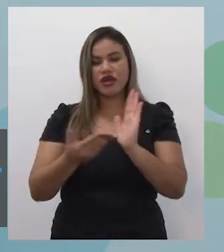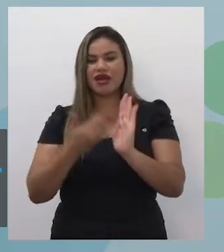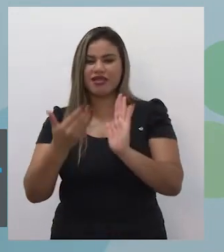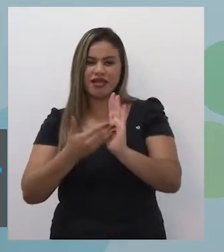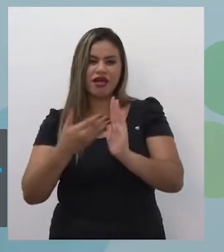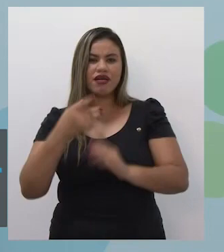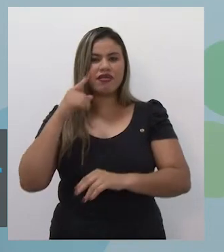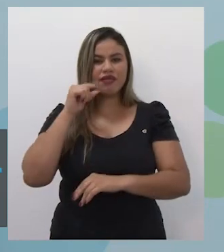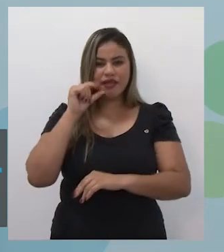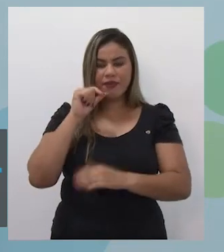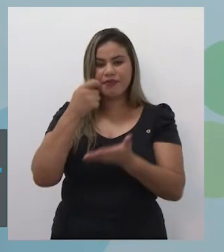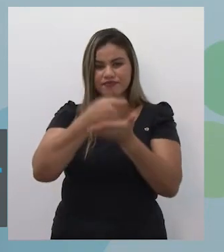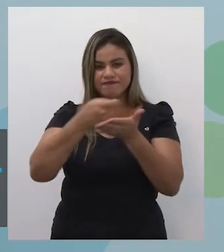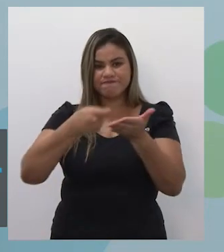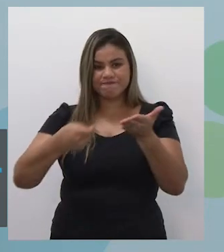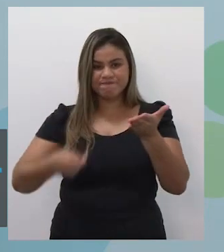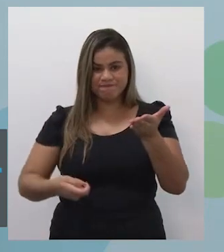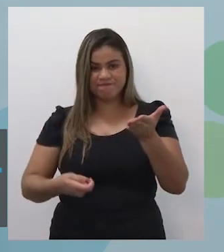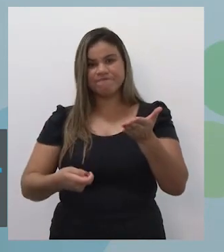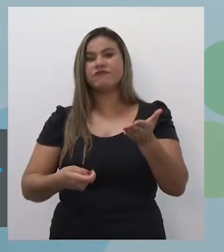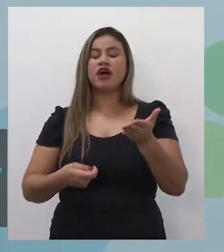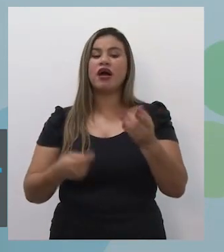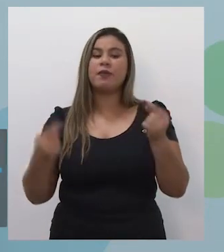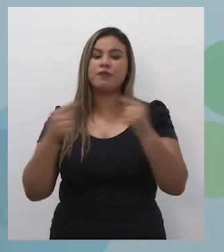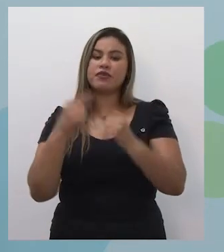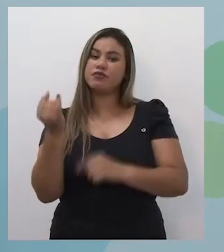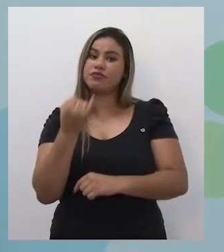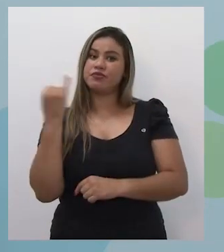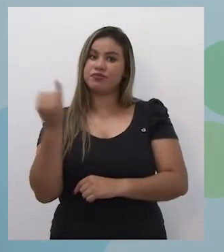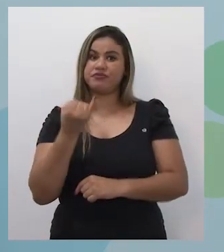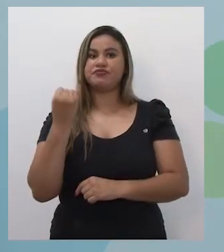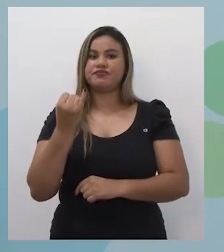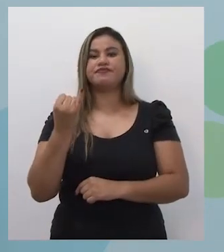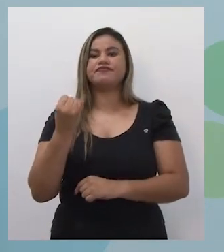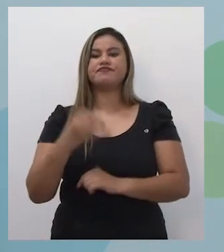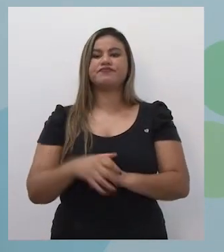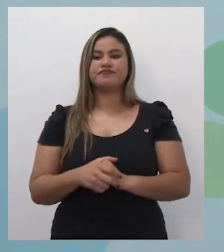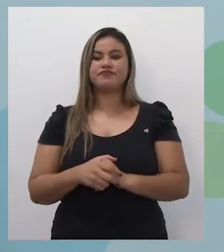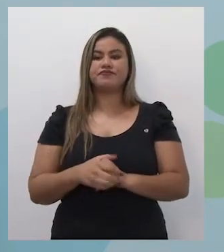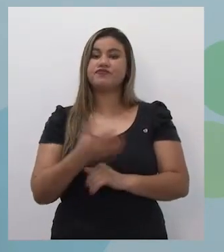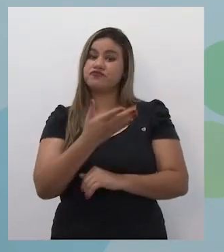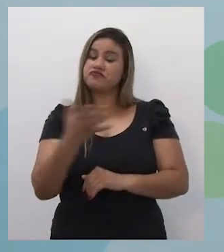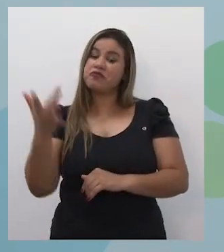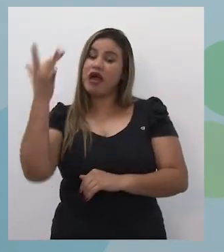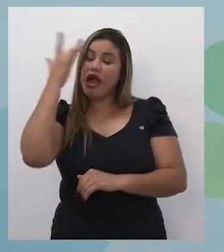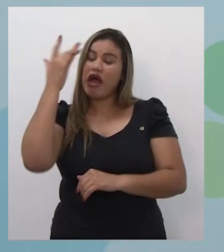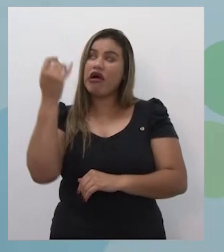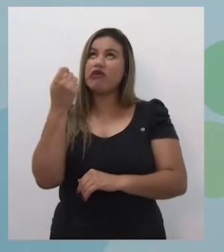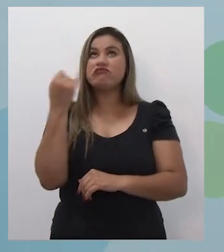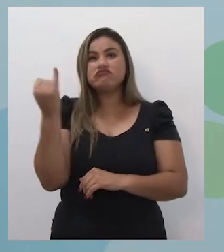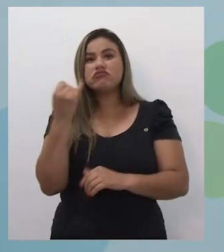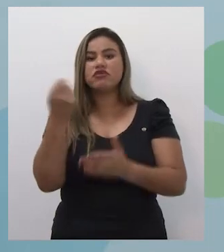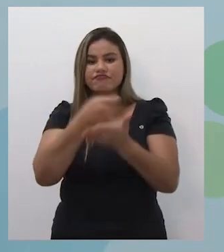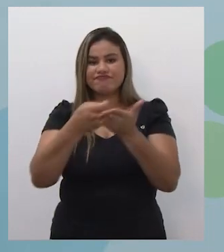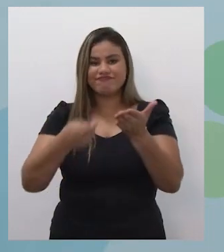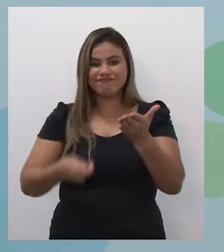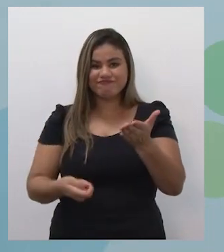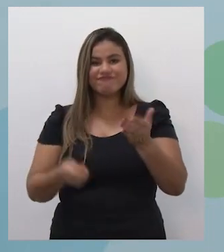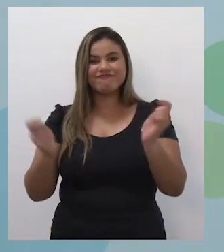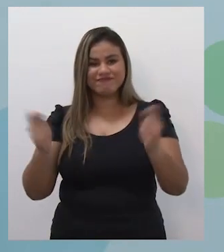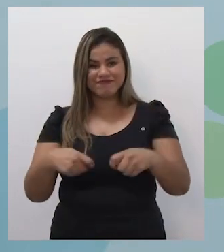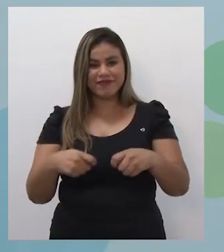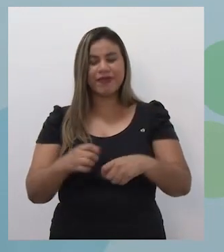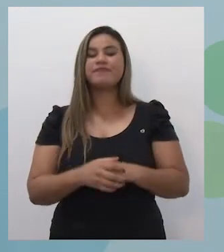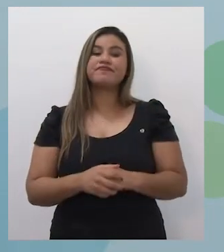caderno, lápis, para fazer as anotações daquilo que for mais importante, que vocês considerarem mais importante a respeito da nossa formação de